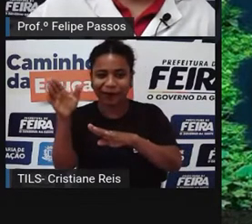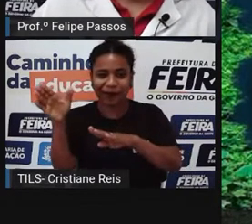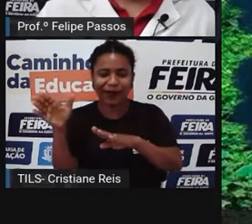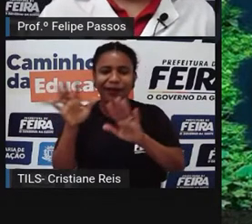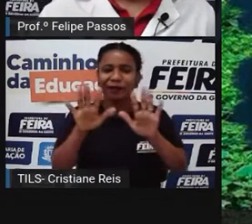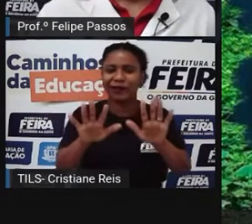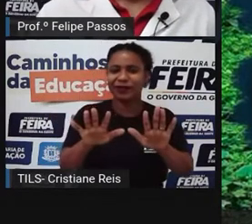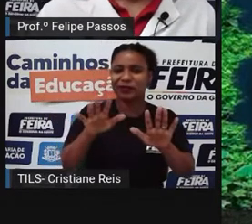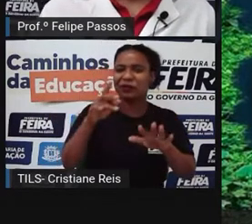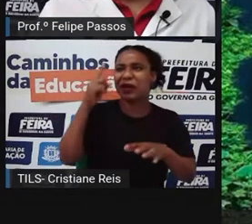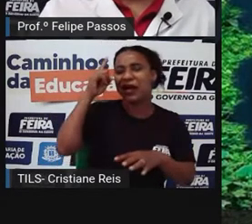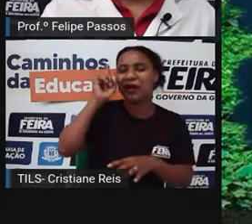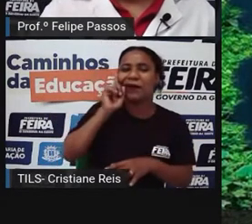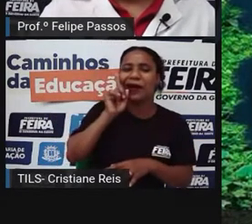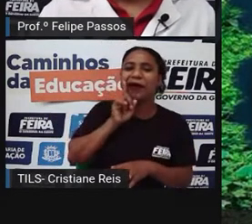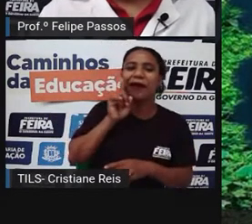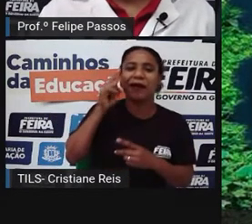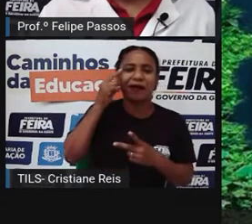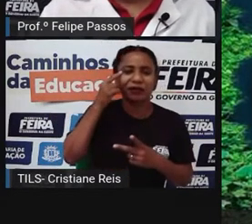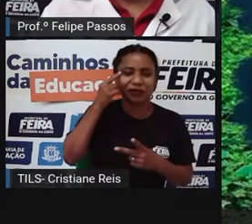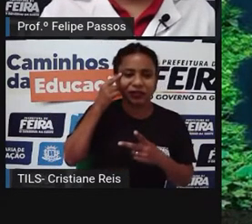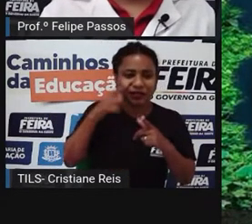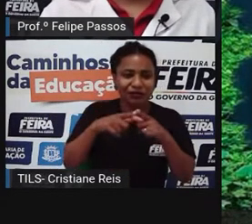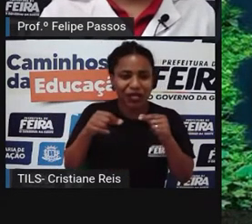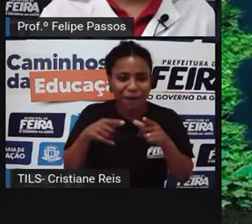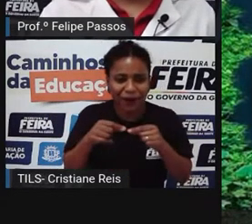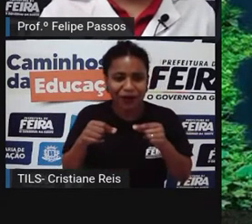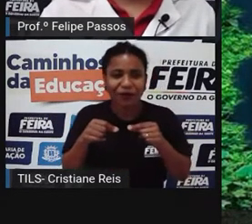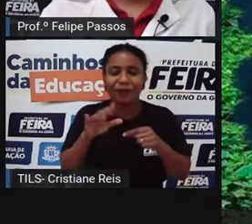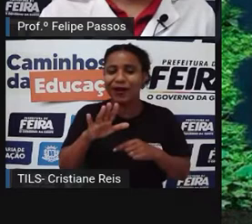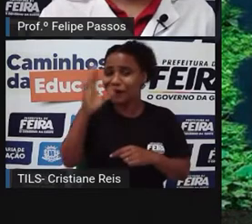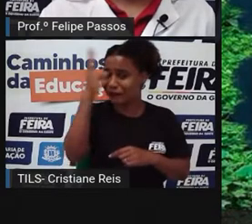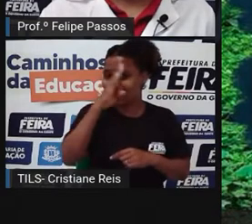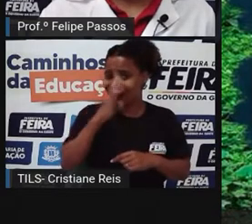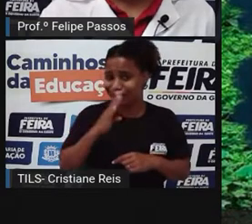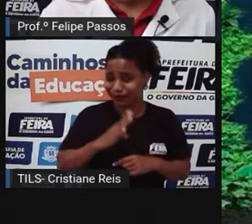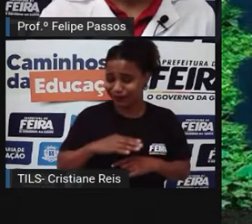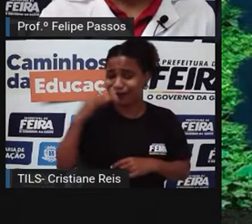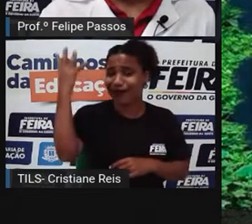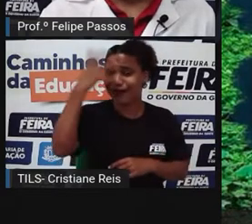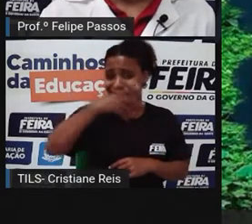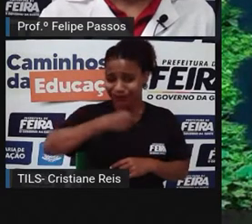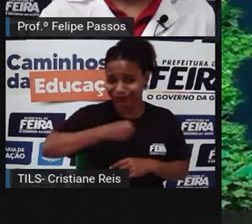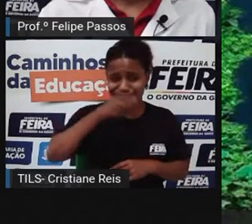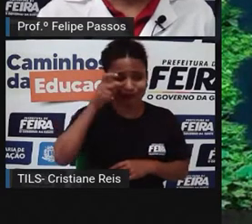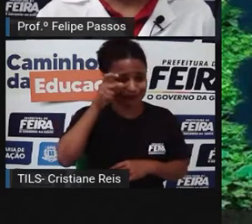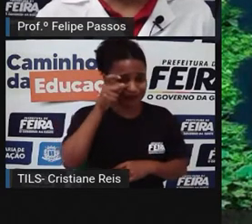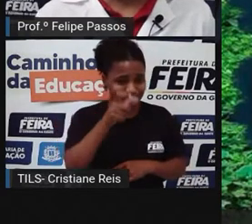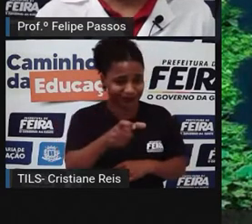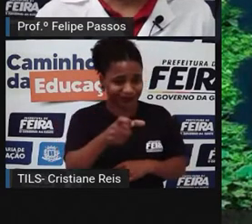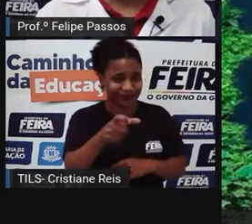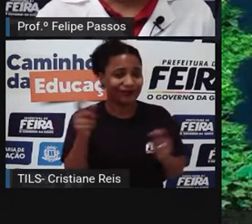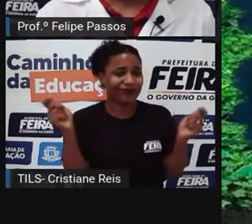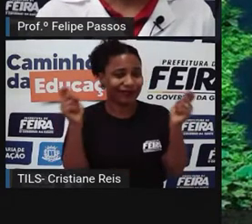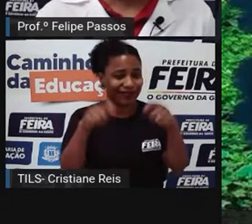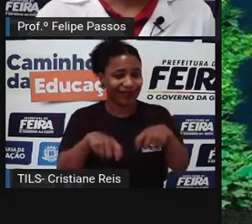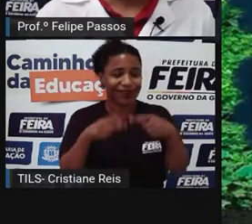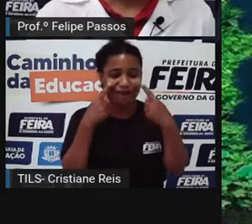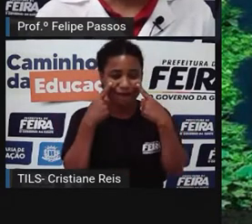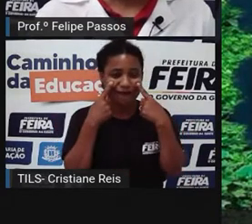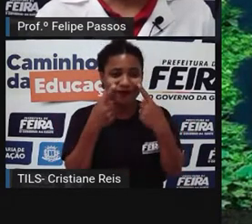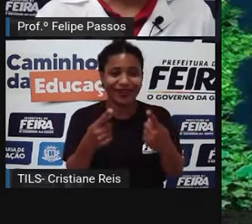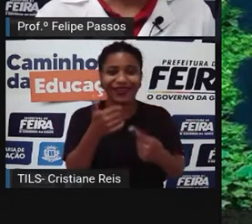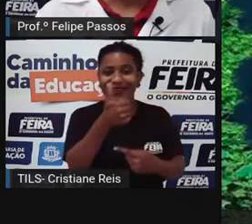o Japão. Mas o Brasil? O Brasil tem muita coisa interessante, muita coisa linda para se conhecer. Então, bora ver os 10 lugares